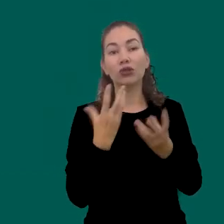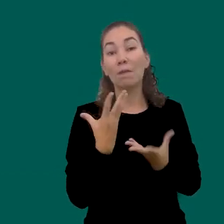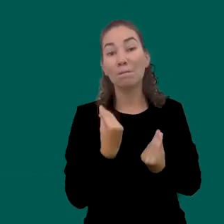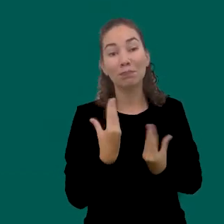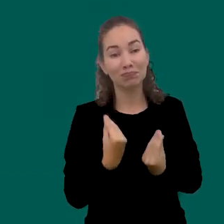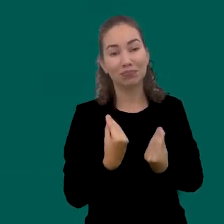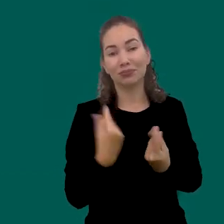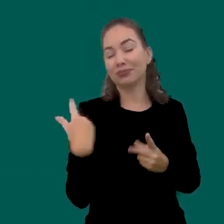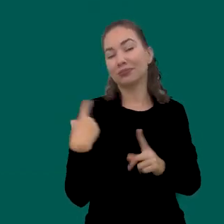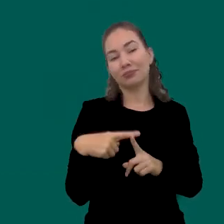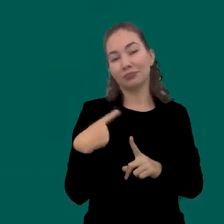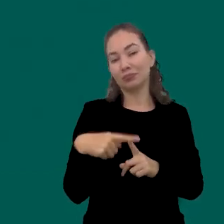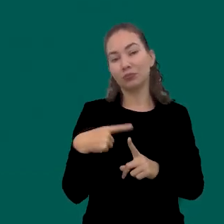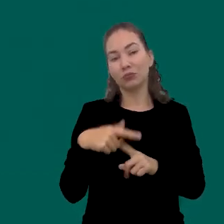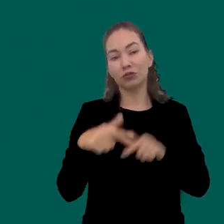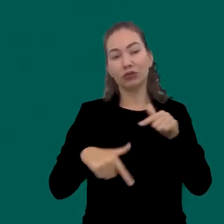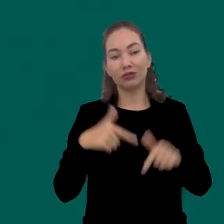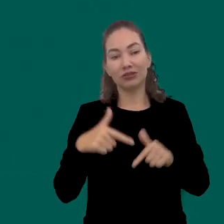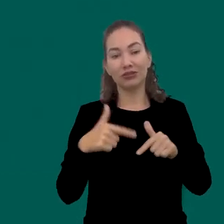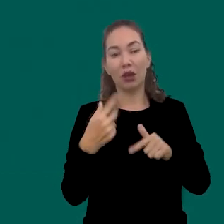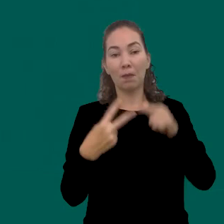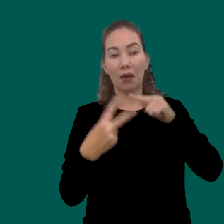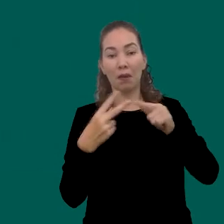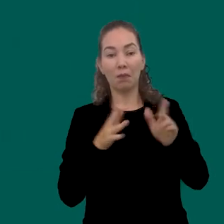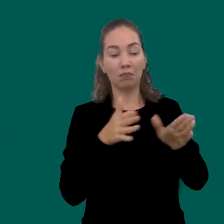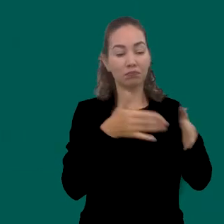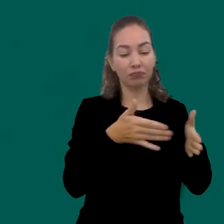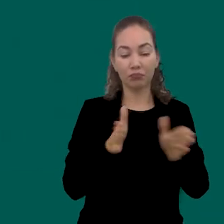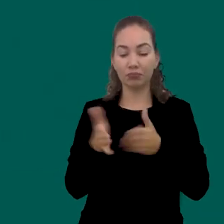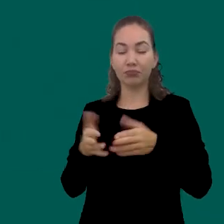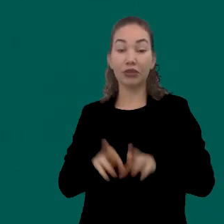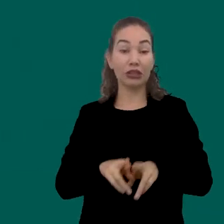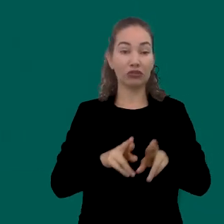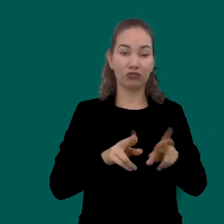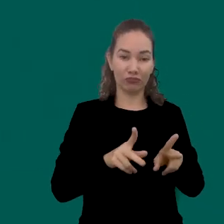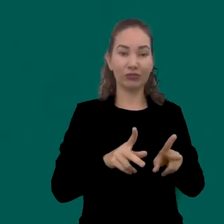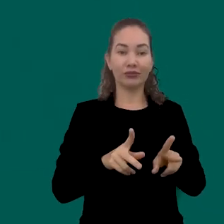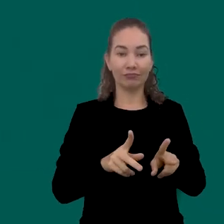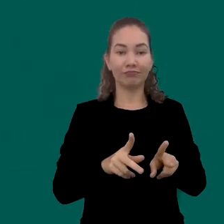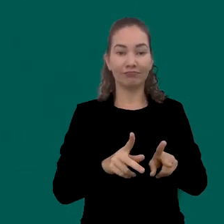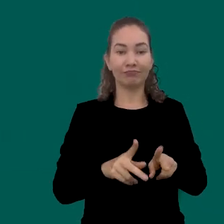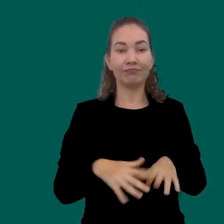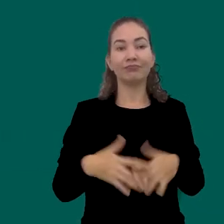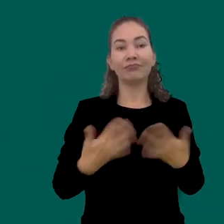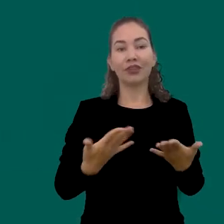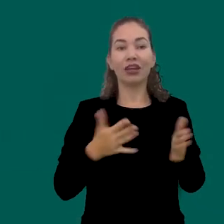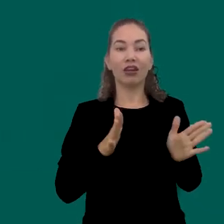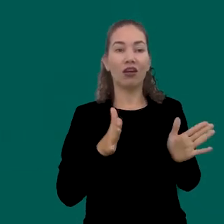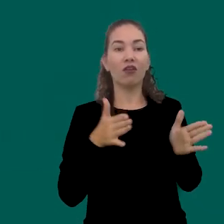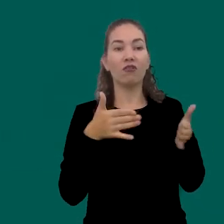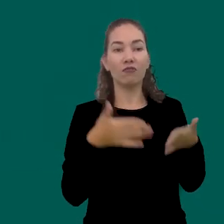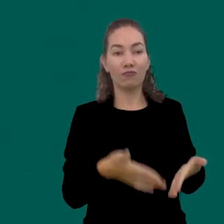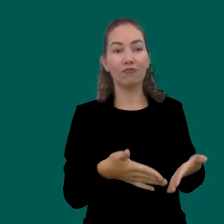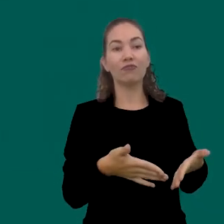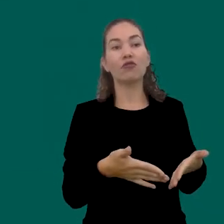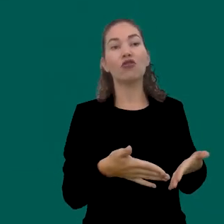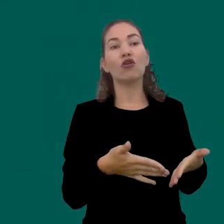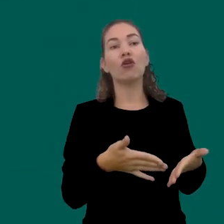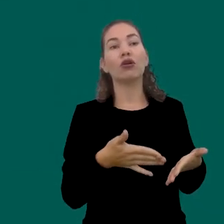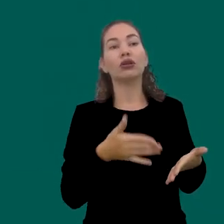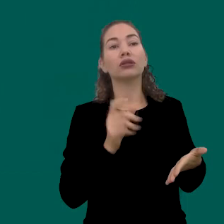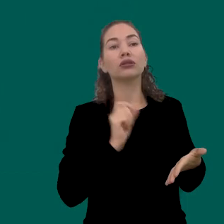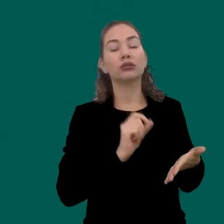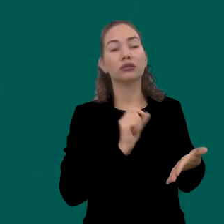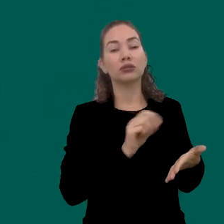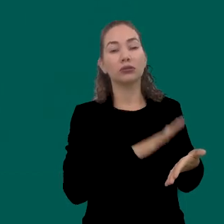porque a gente acaba trabalhando com 2 públicos muito distintos, né? Então a gente foca, o Noah Market ele é muito voltado